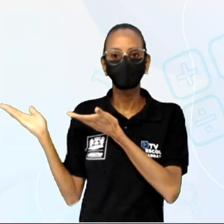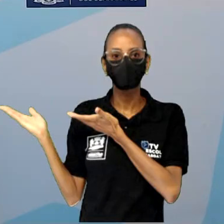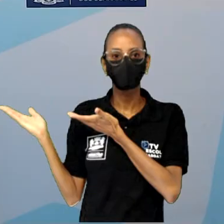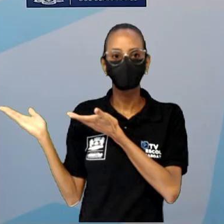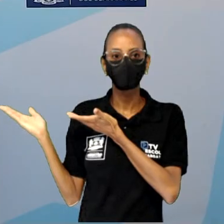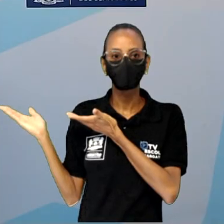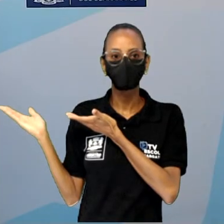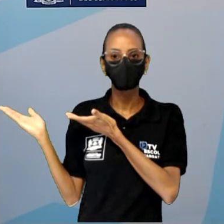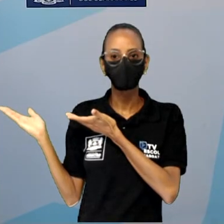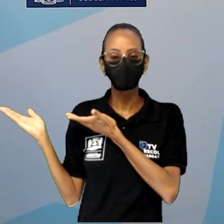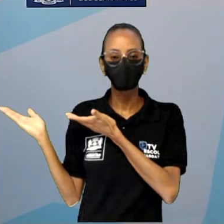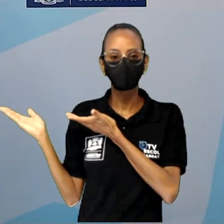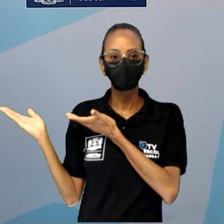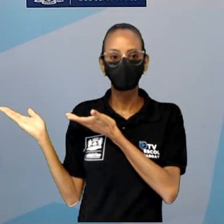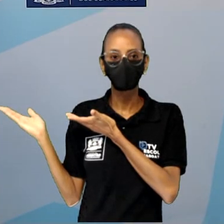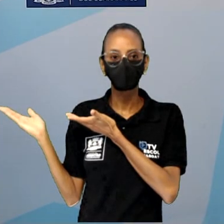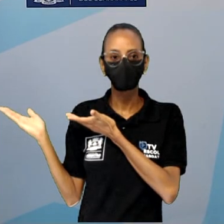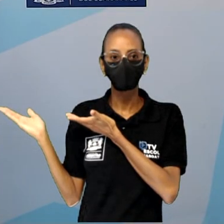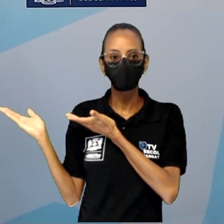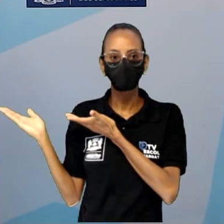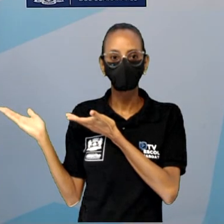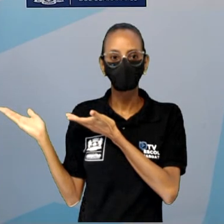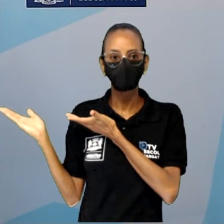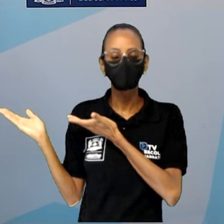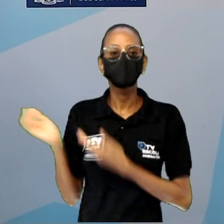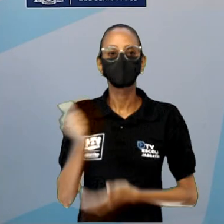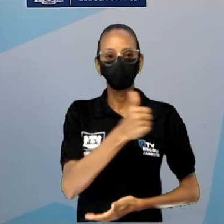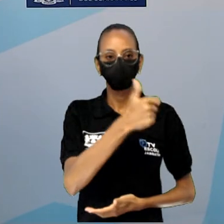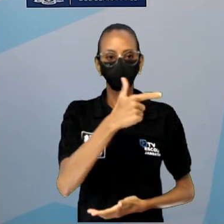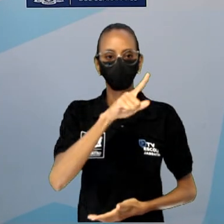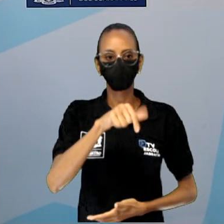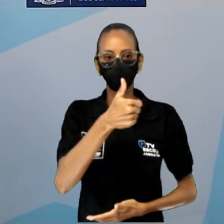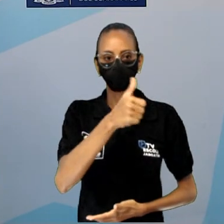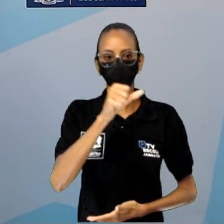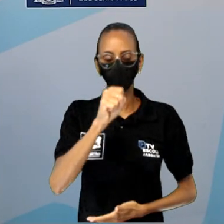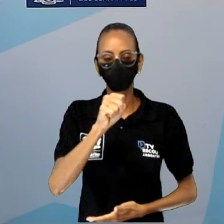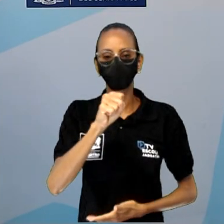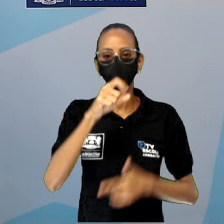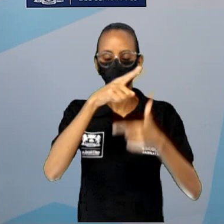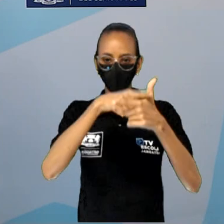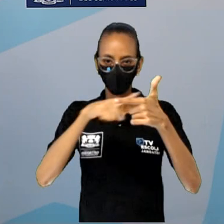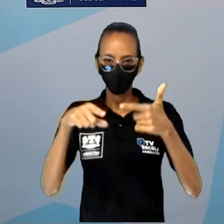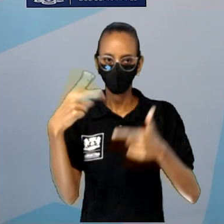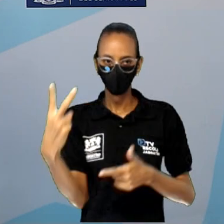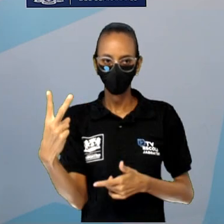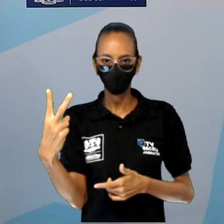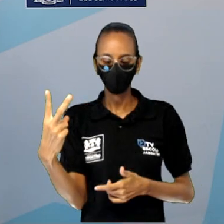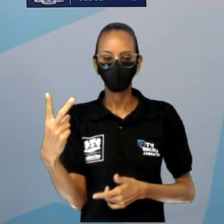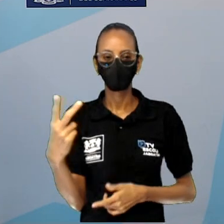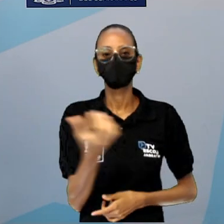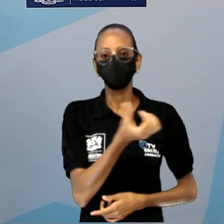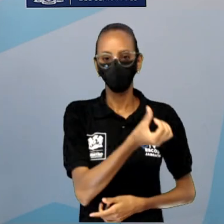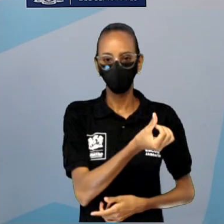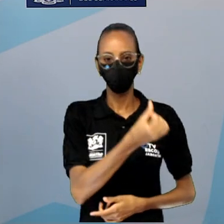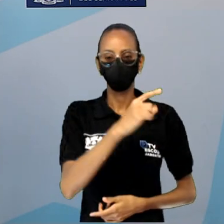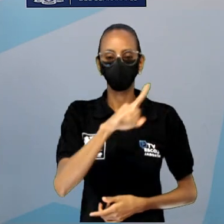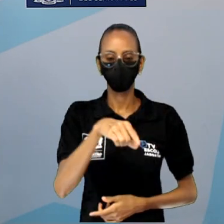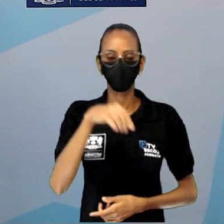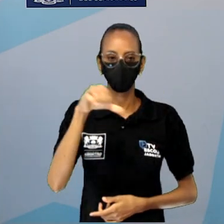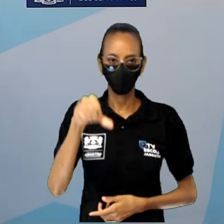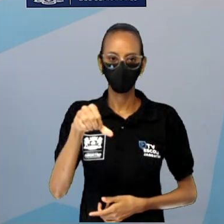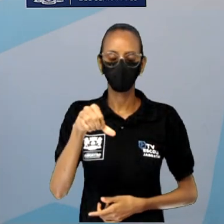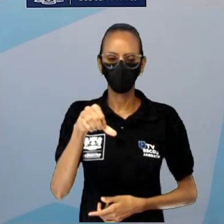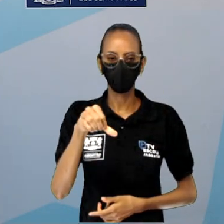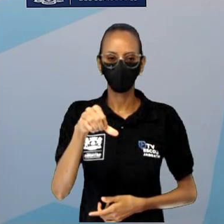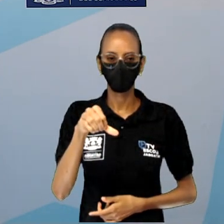para 2, a resposta vai ser 6 e 9. Então, agora eu vou fazer a divisão, né? 6 e 9, eu vou ver o número que dá